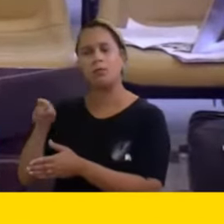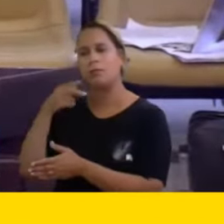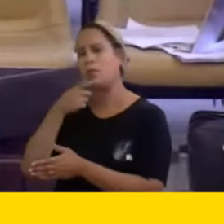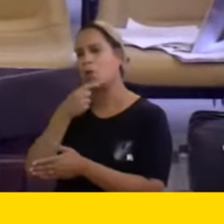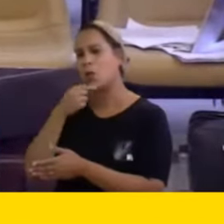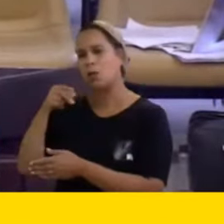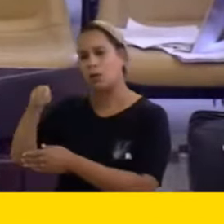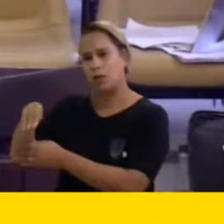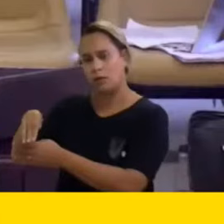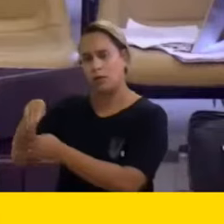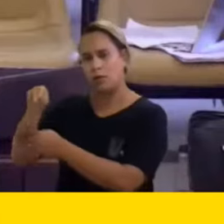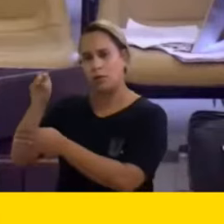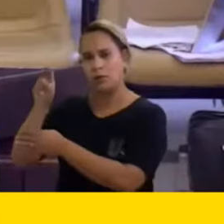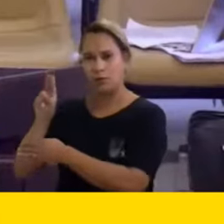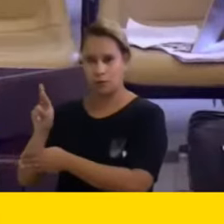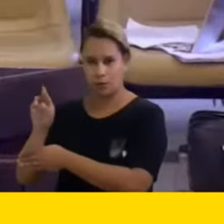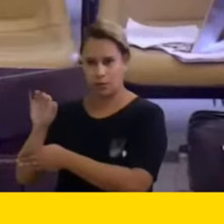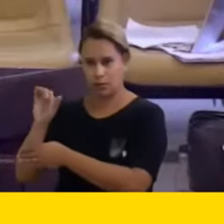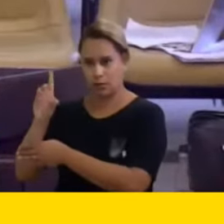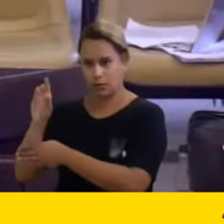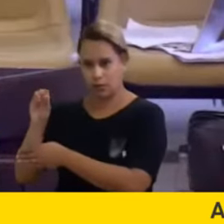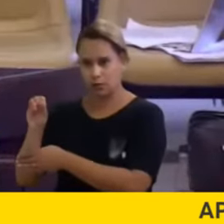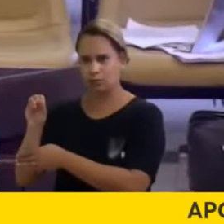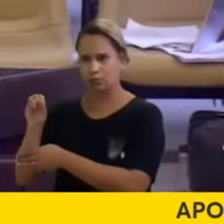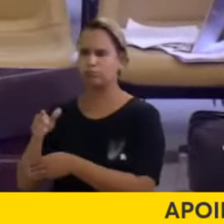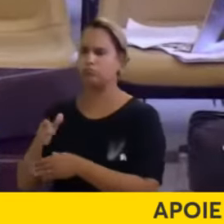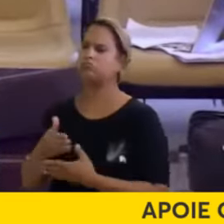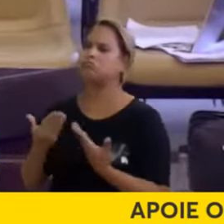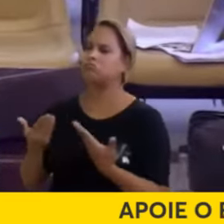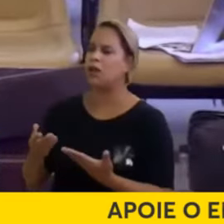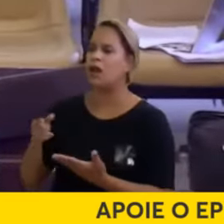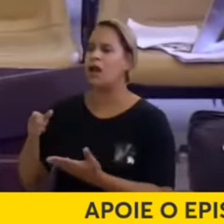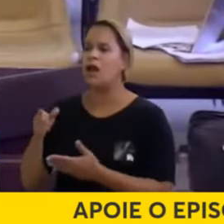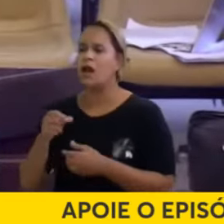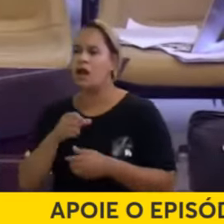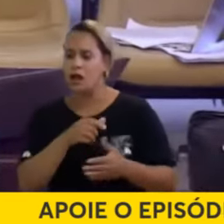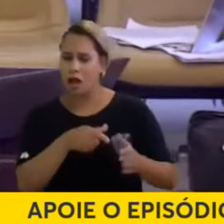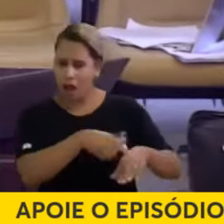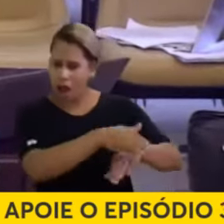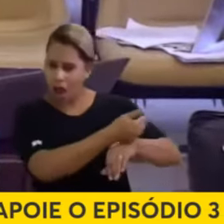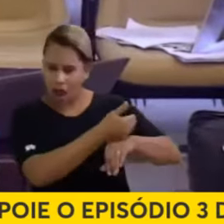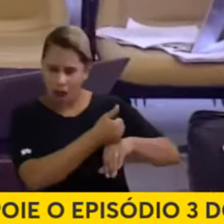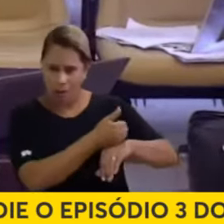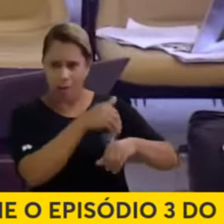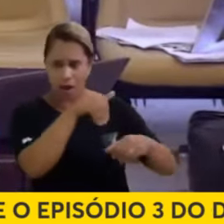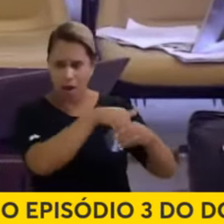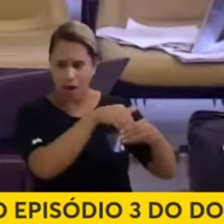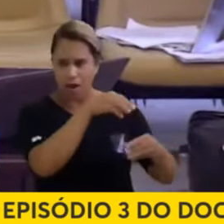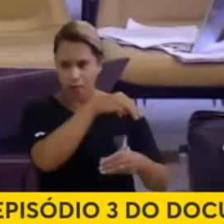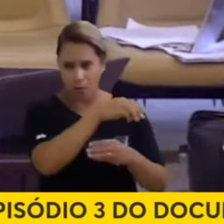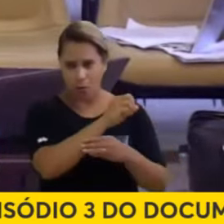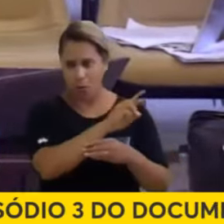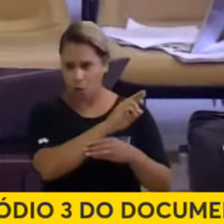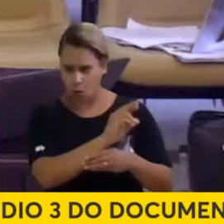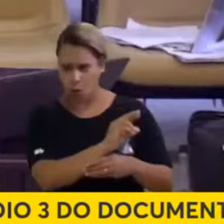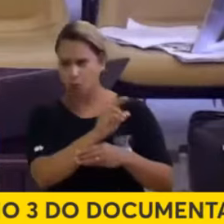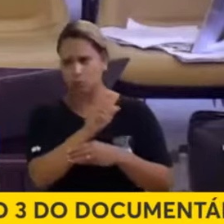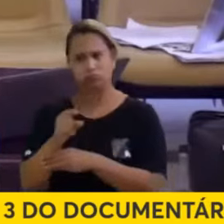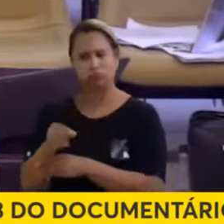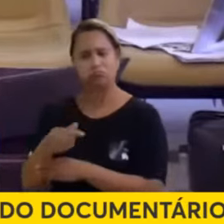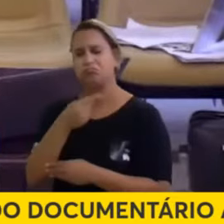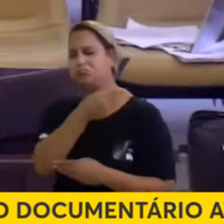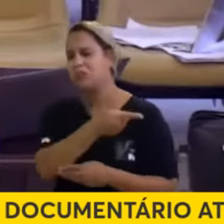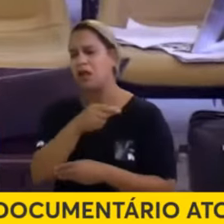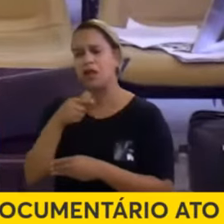pré-campanha do Sérgio moro fez ele eh eh ficar mais conhecido no Paraná Murilo responde não não não aumentou o